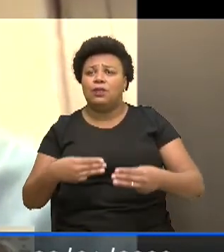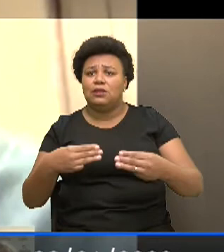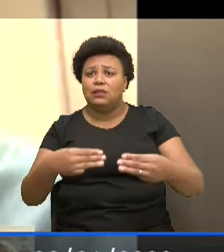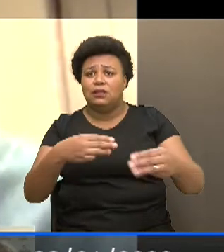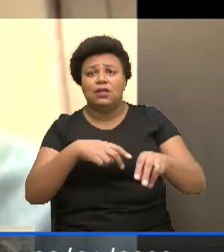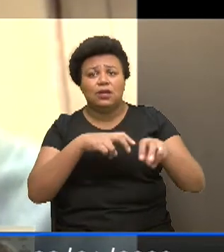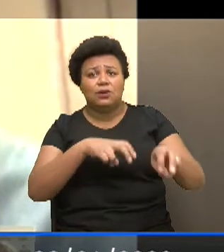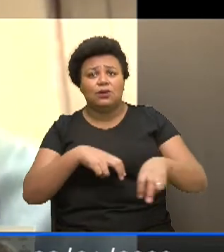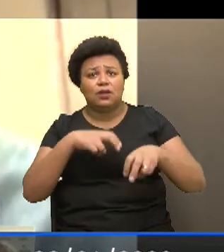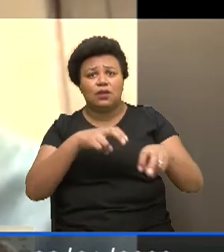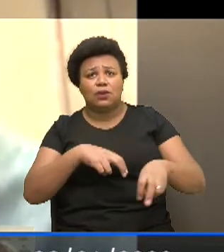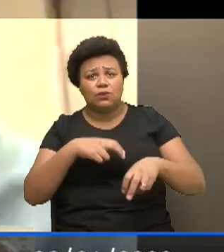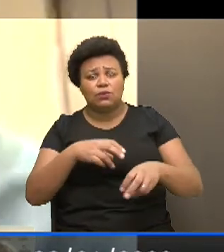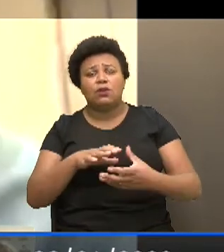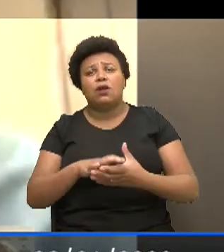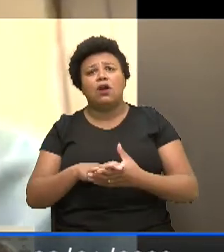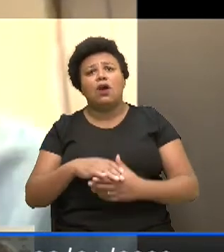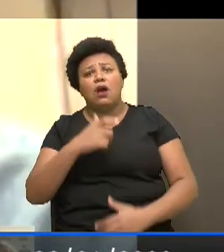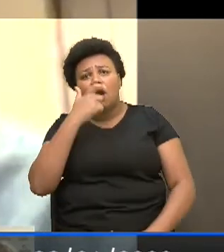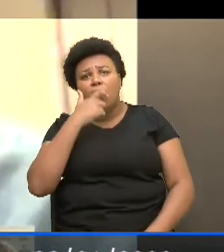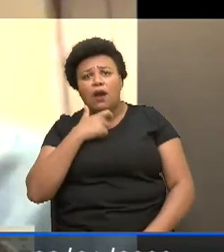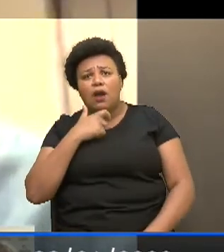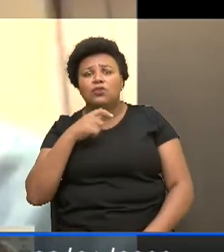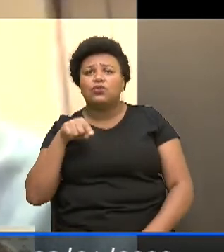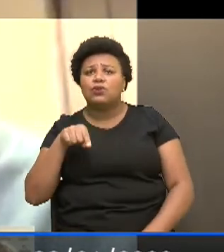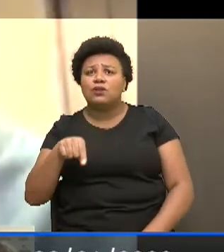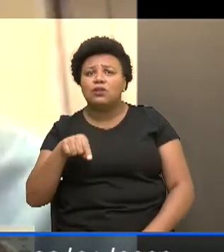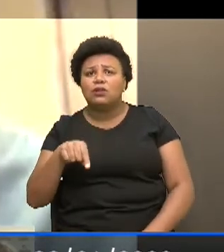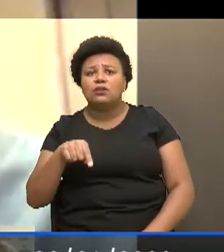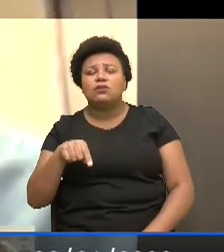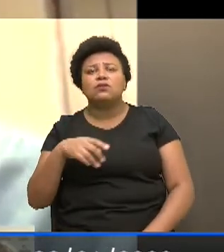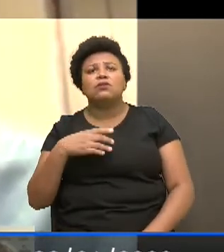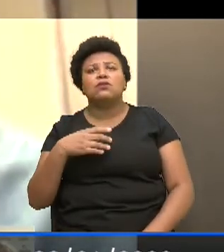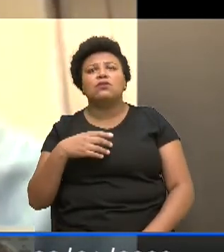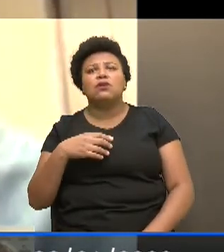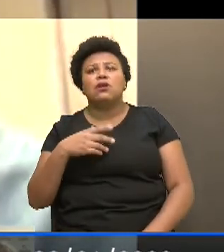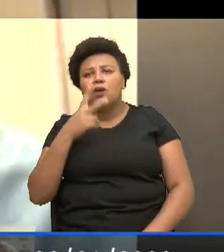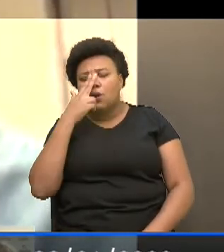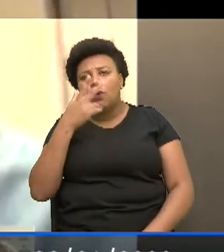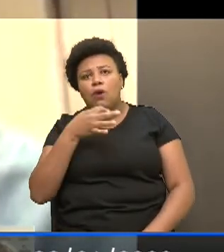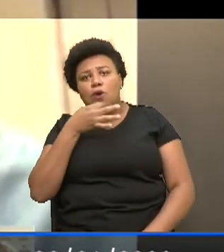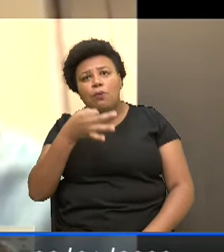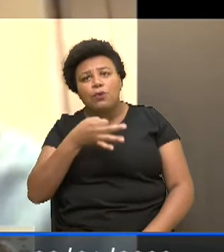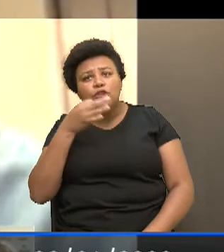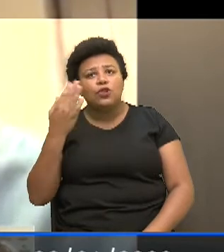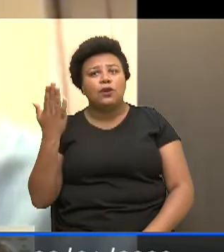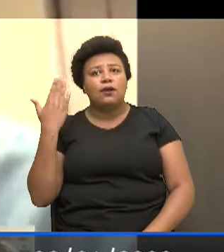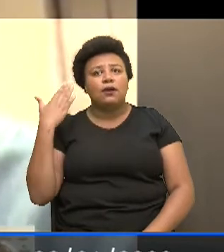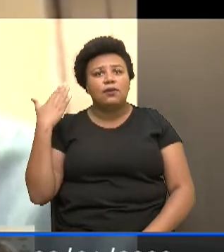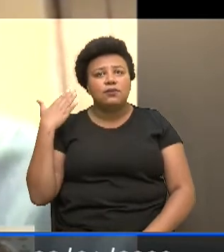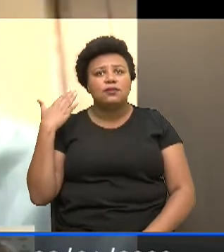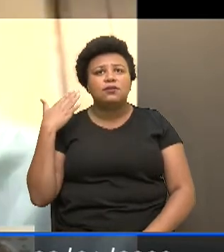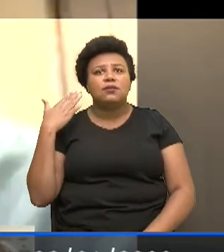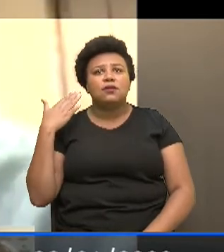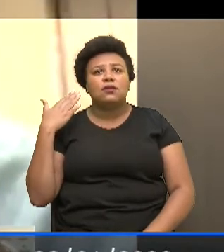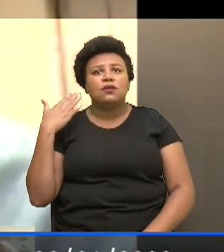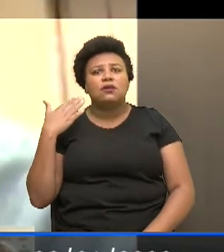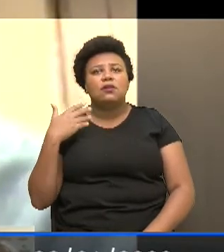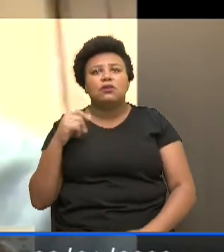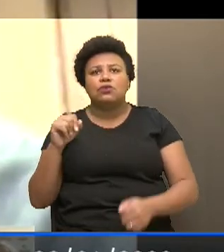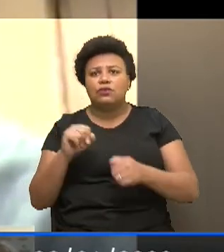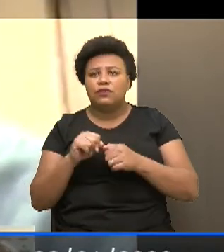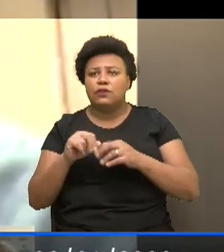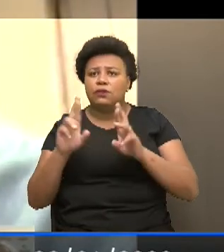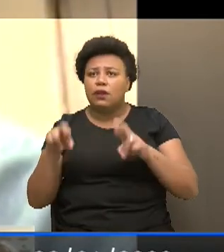né? Eu acho que isso é uma questão que, como comentaste antes, de se fazer